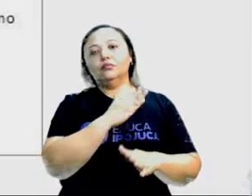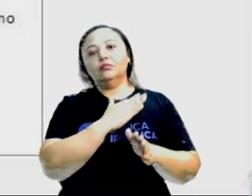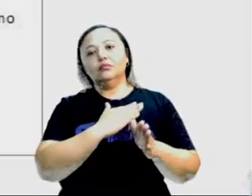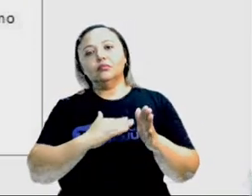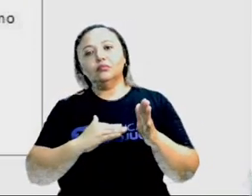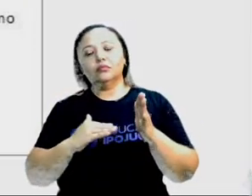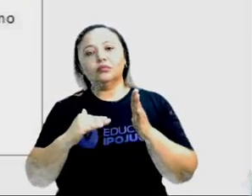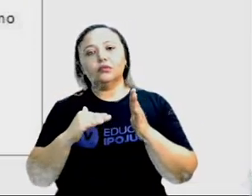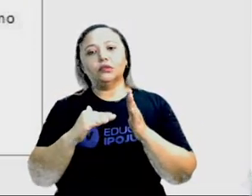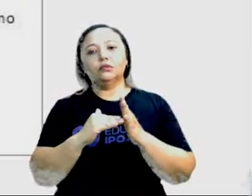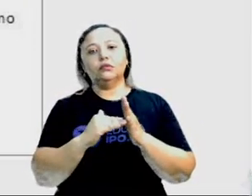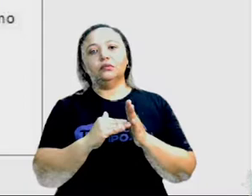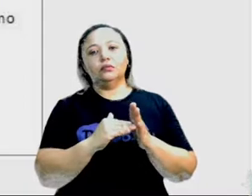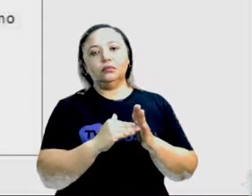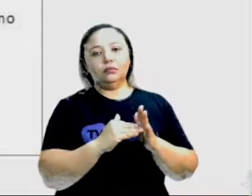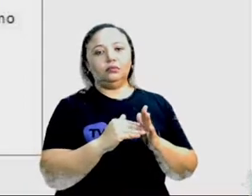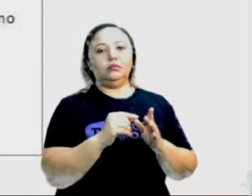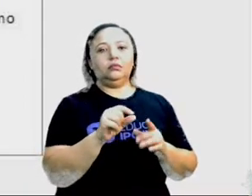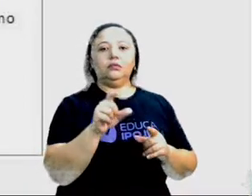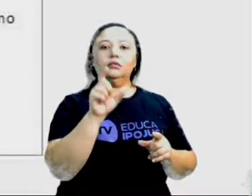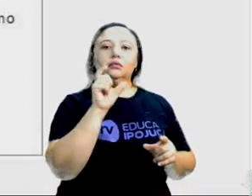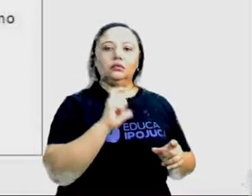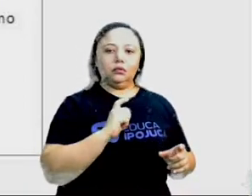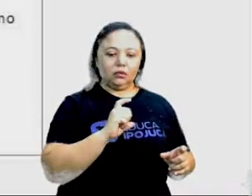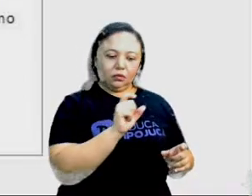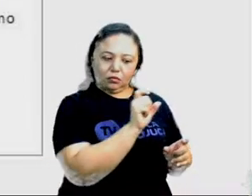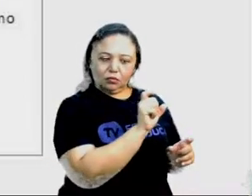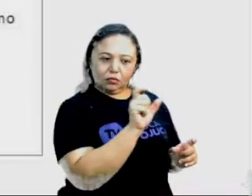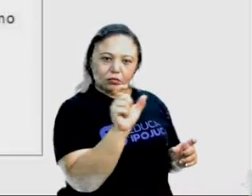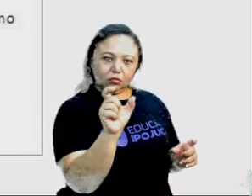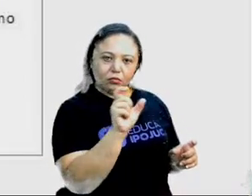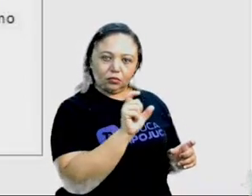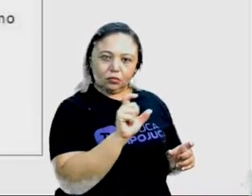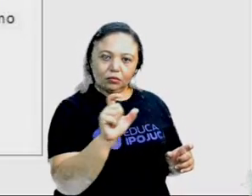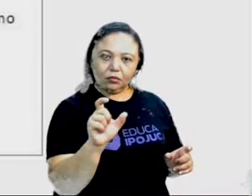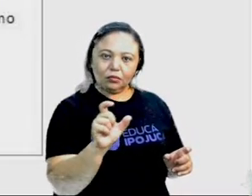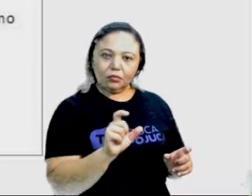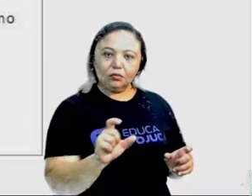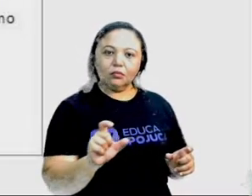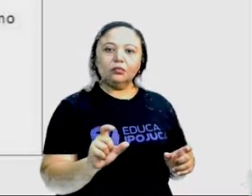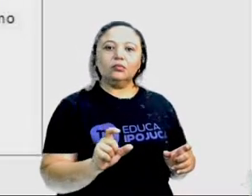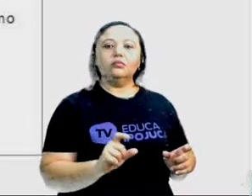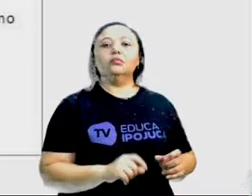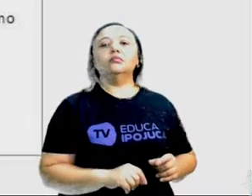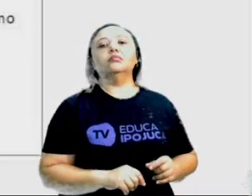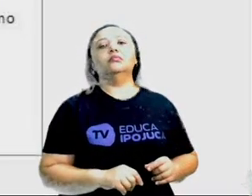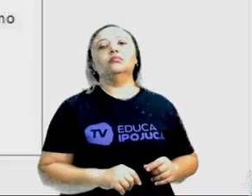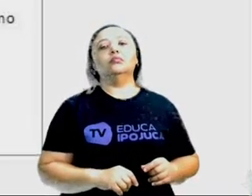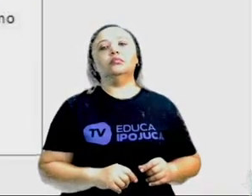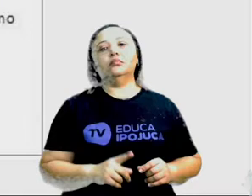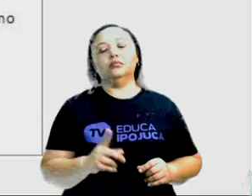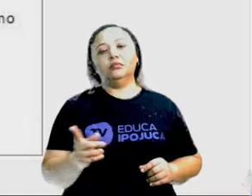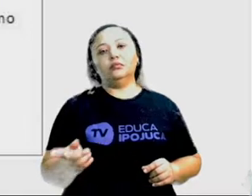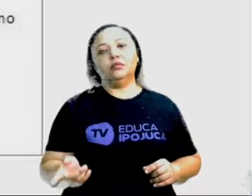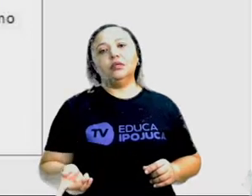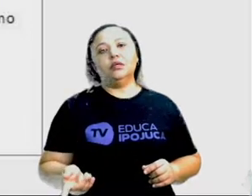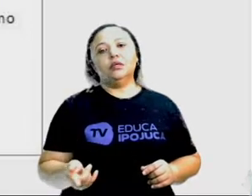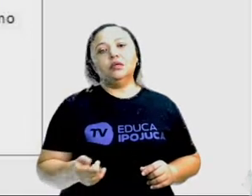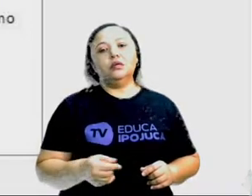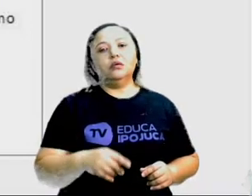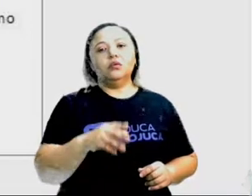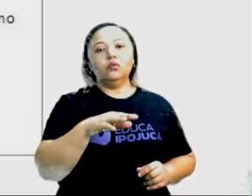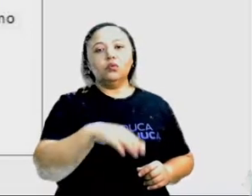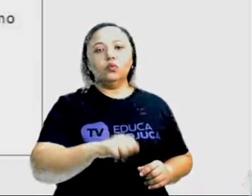ele tem que vir com a legenda. Veja aqui, ó. Temos aqui uma cozinha cinza. Quem tirou a cozinha cinza foi ruim.